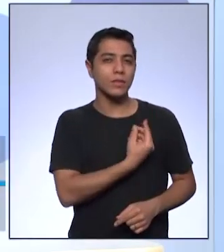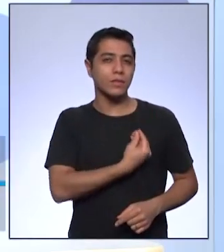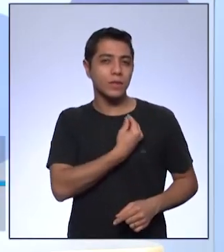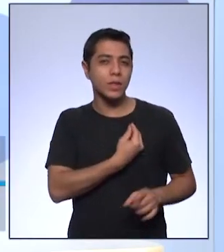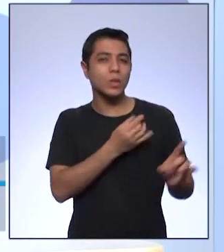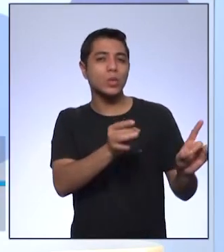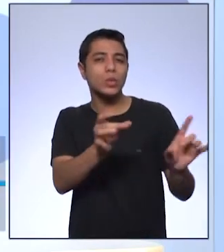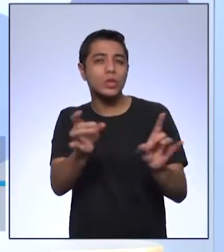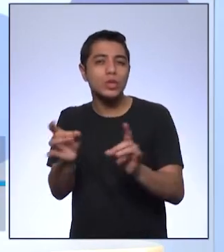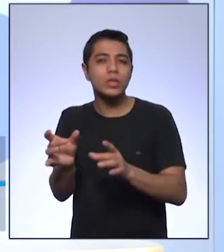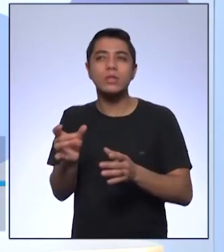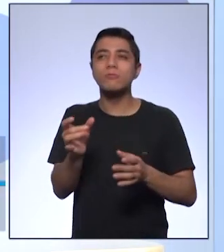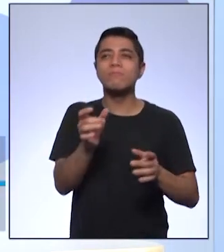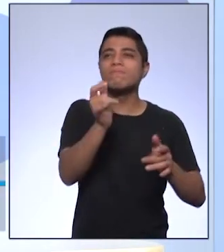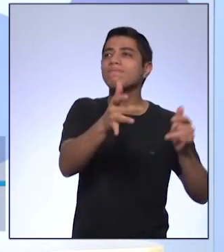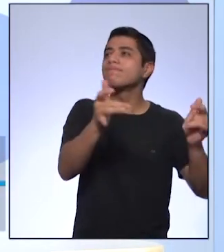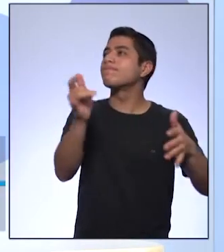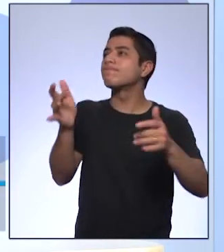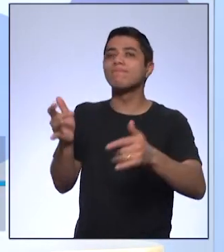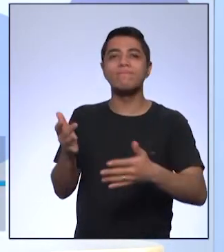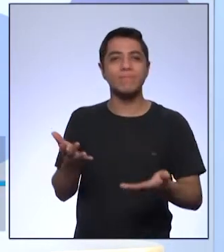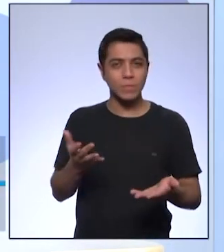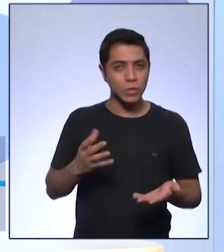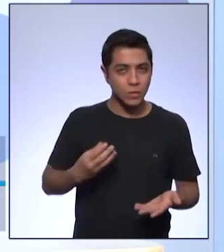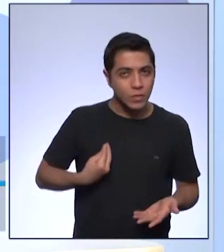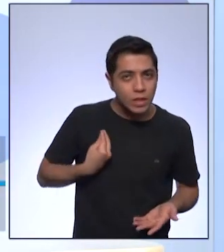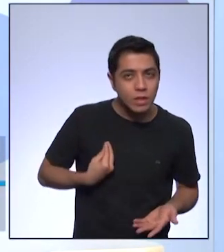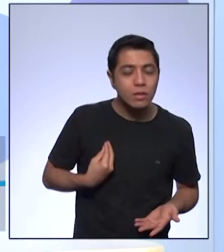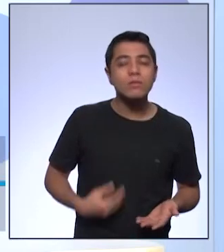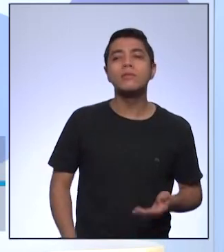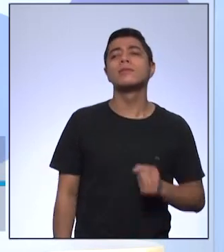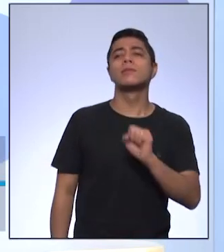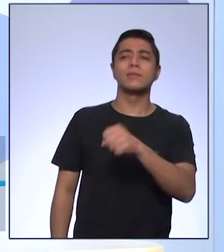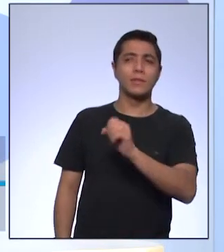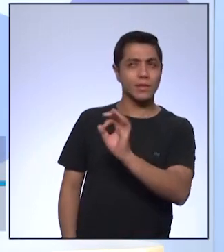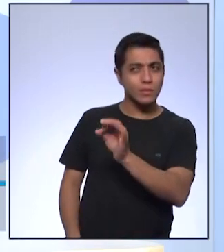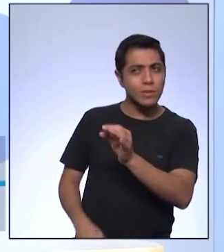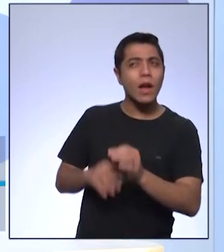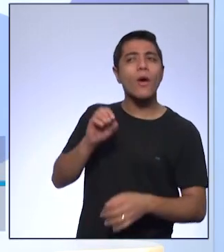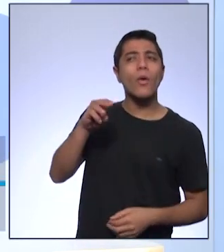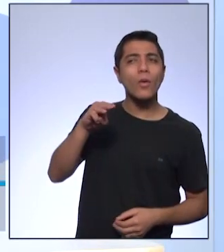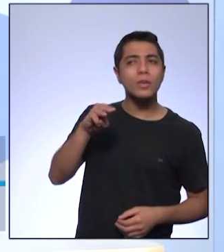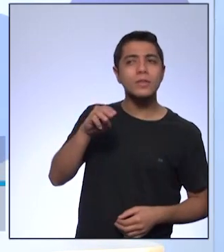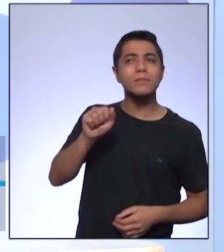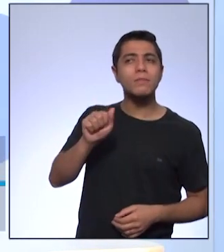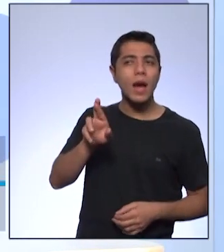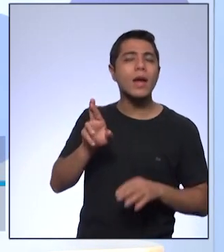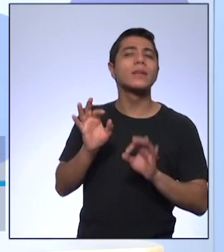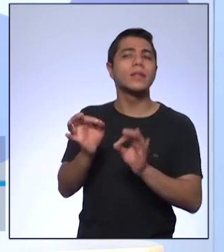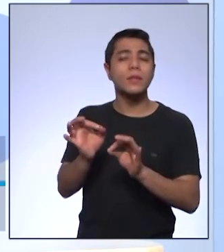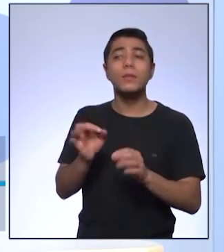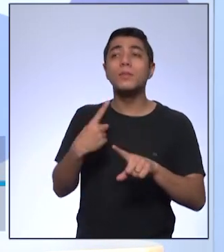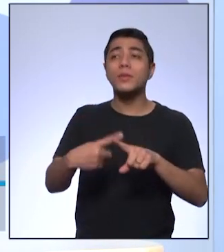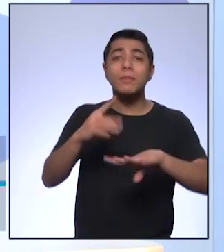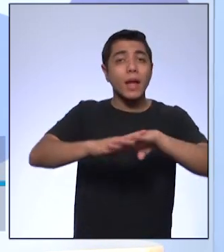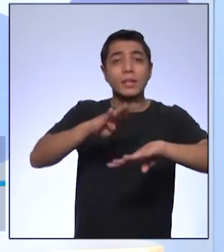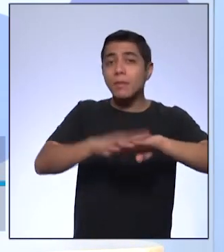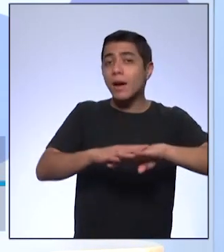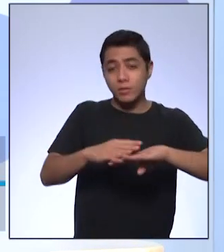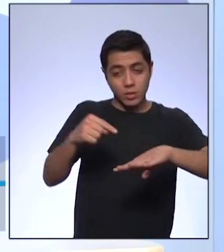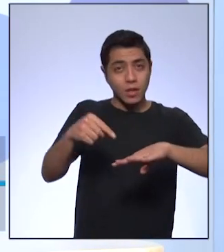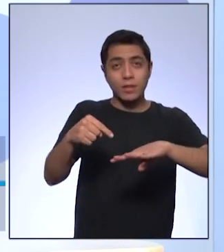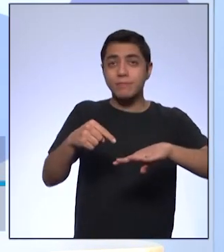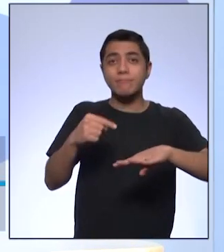tá. Matemática é o cotidiano, né, Osmar? Matemática é tudo, é uma ciência humana ali, né? Nós podemos